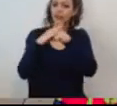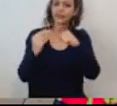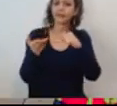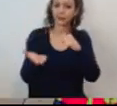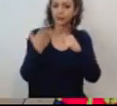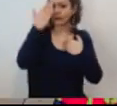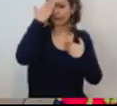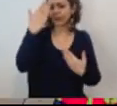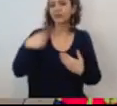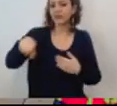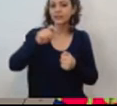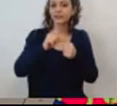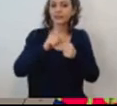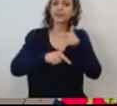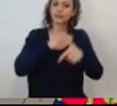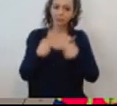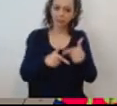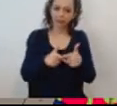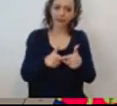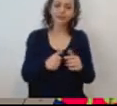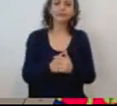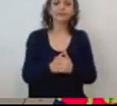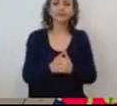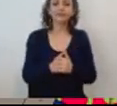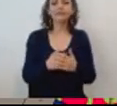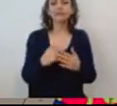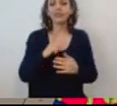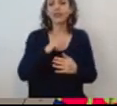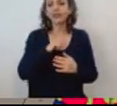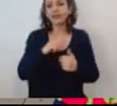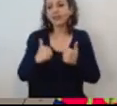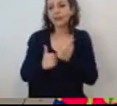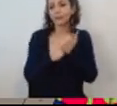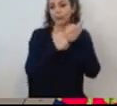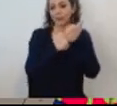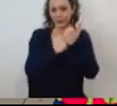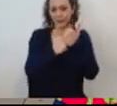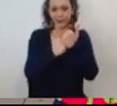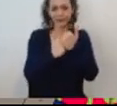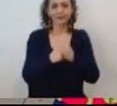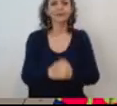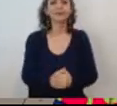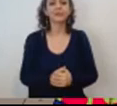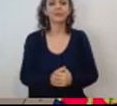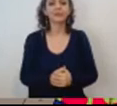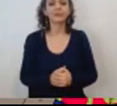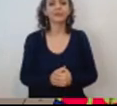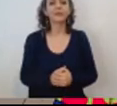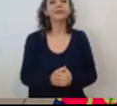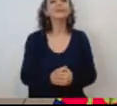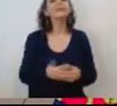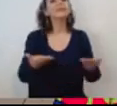consequentemente ter esse apoio dentro do processo a gente vai agora para uma nova fase